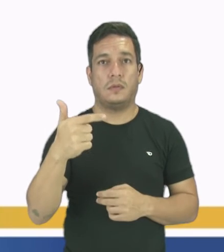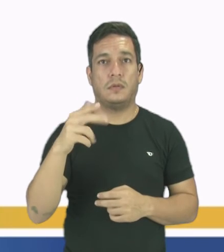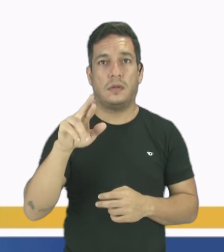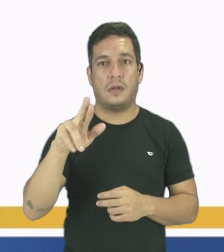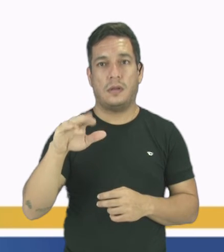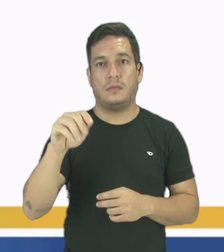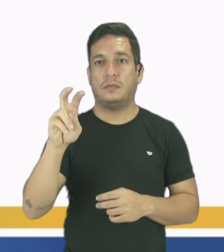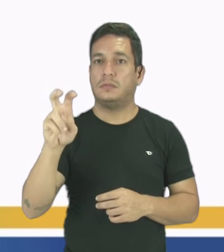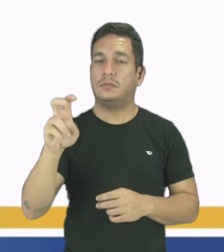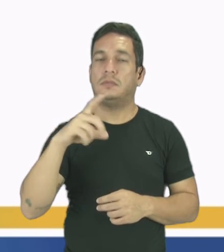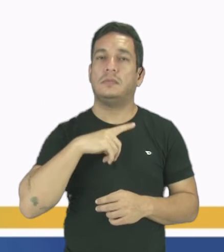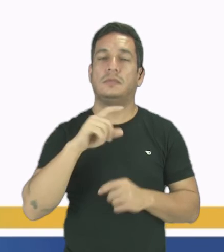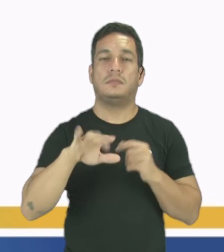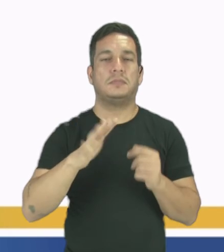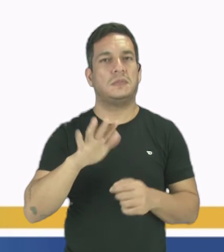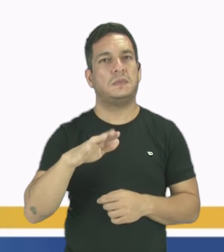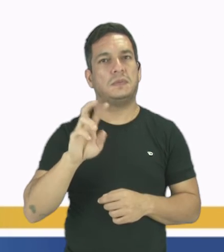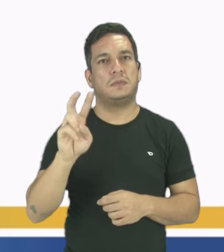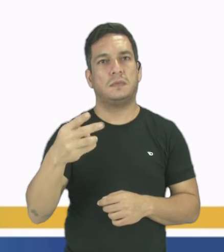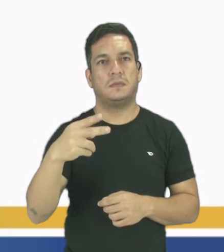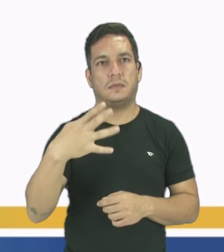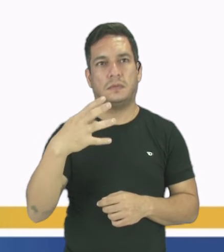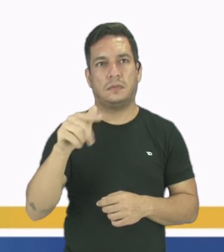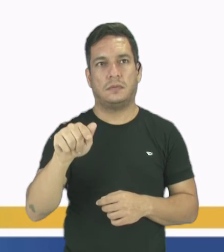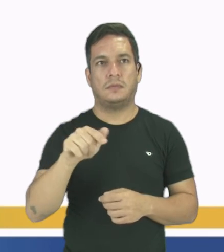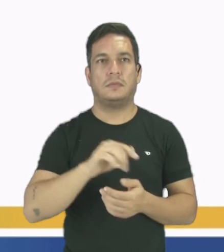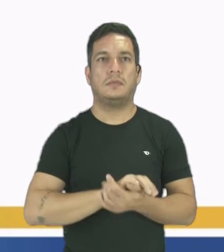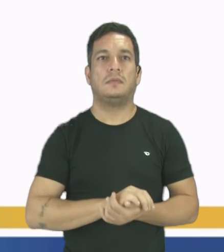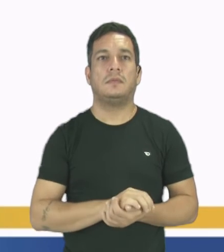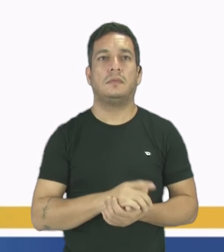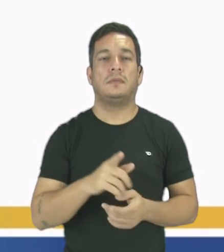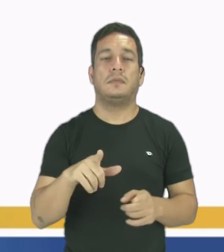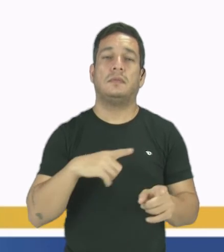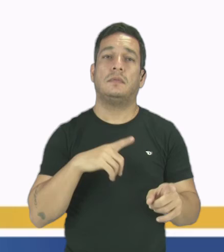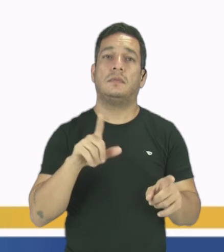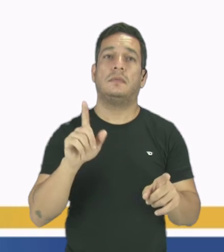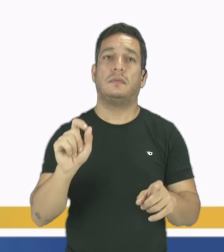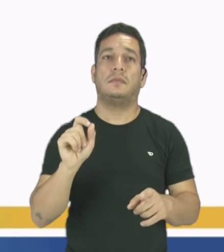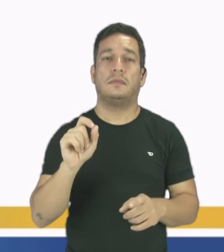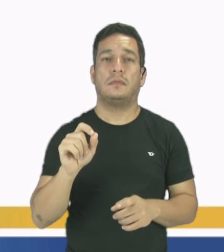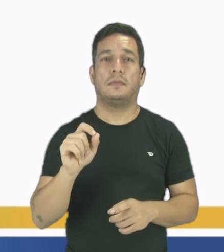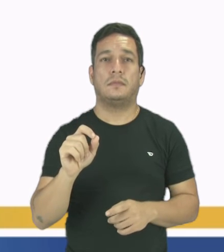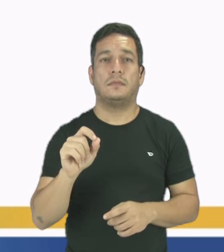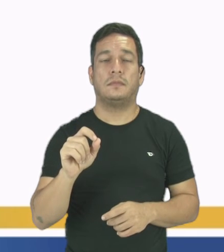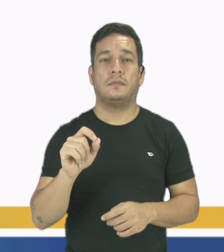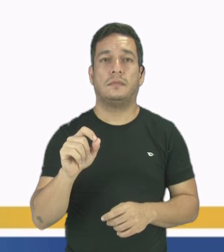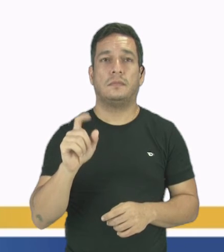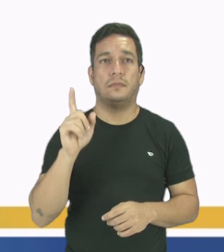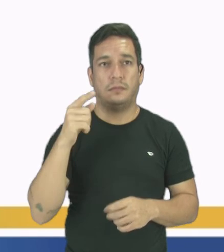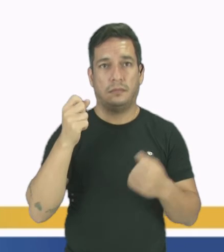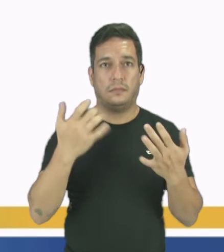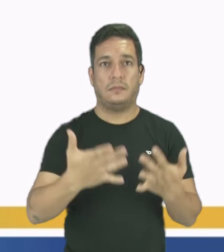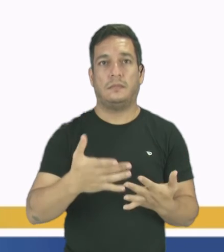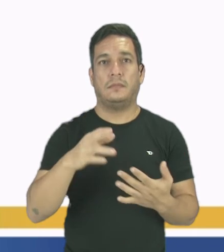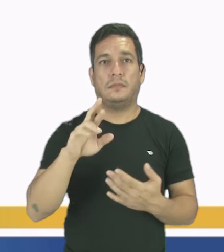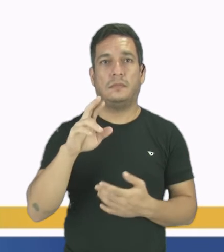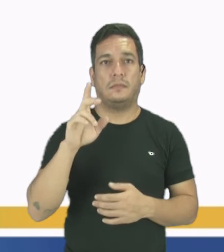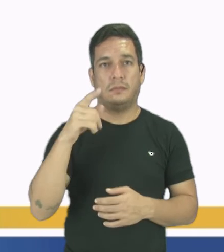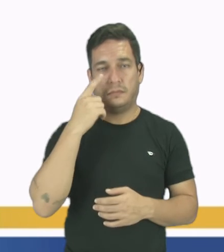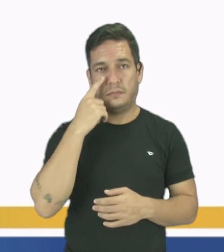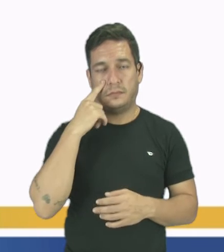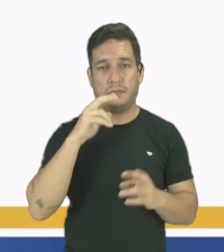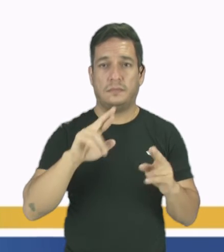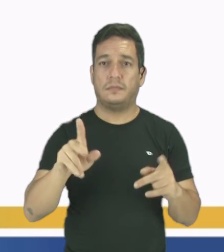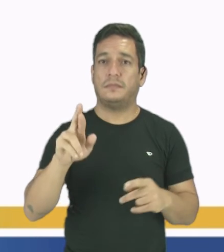5, que nós temos também o valor aproximado de 2,47. Ocorre então que, pelas definições de módulo